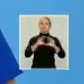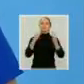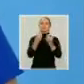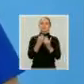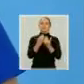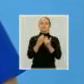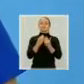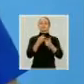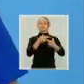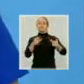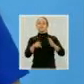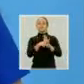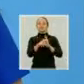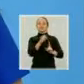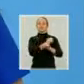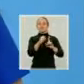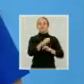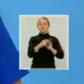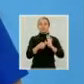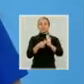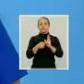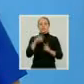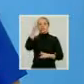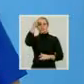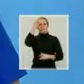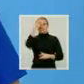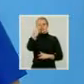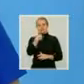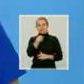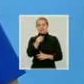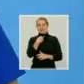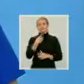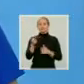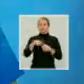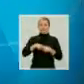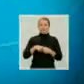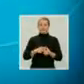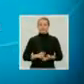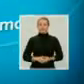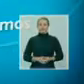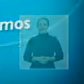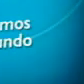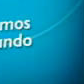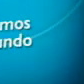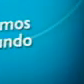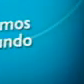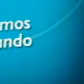Sociais mostra formas de prevenção da cegueira. Voltamos já! Música Música Música Música